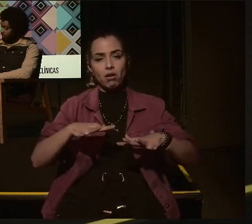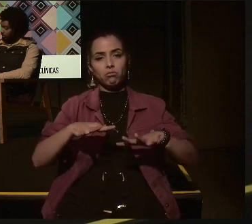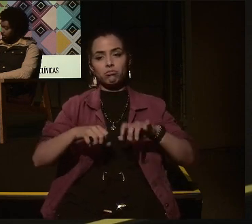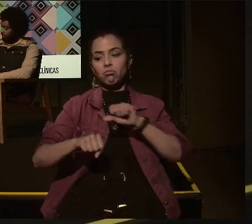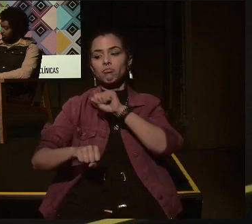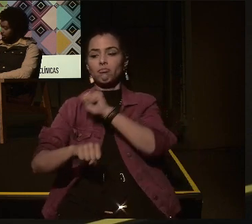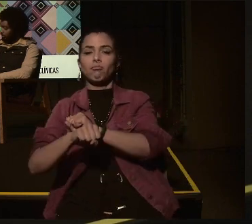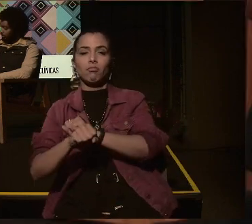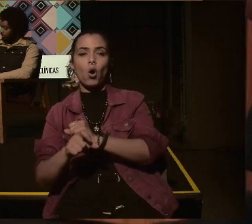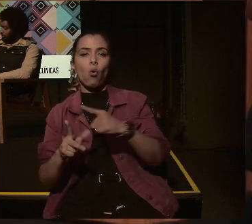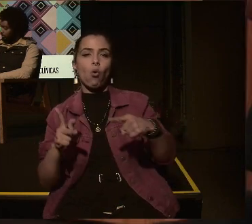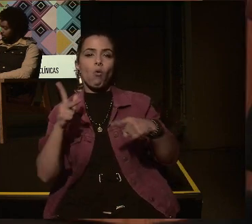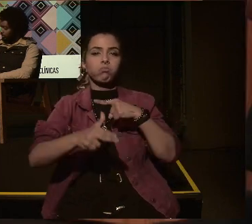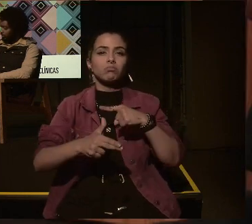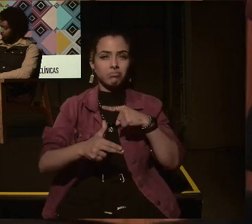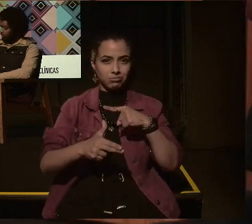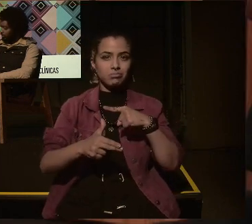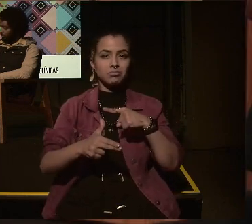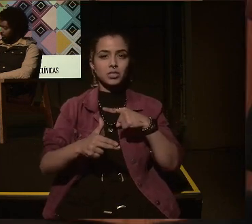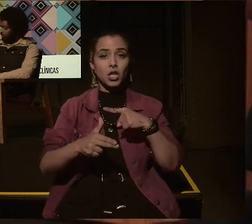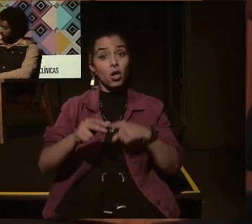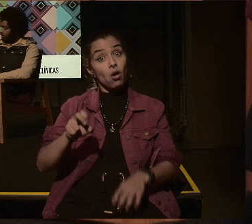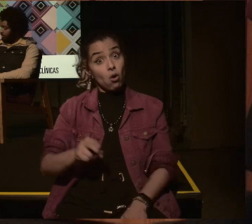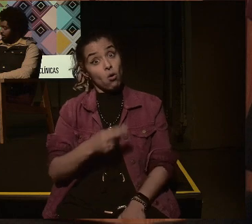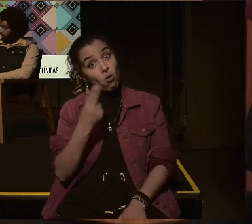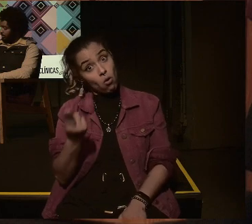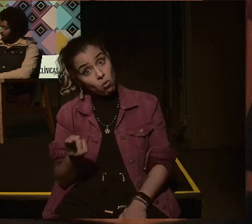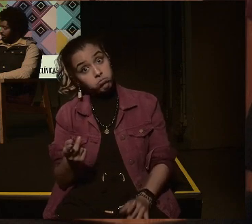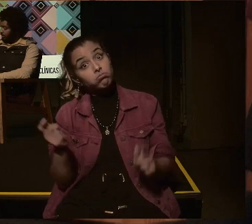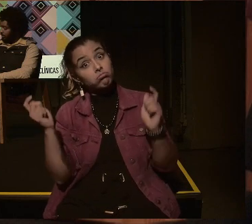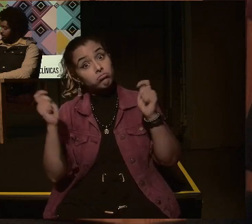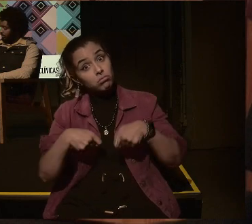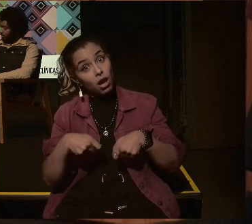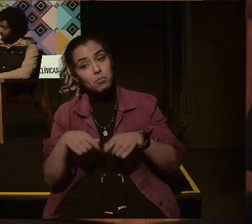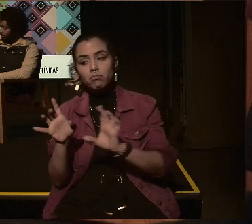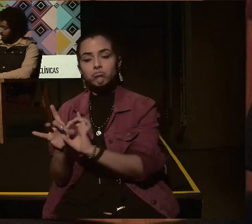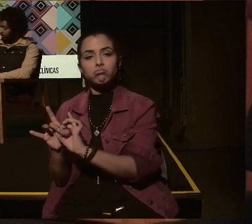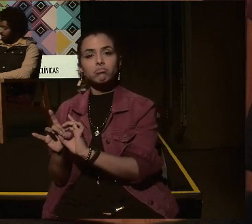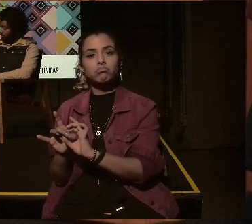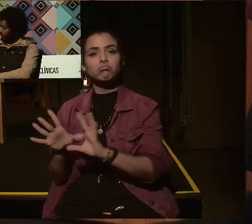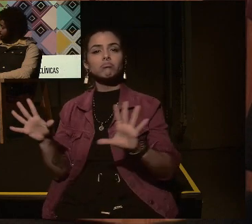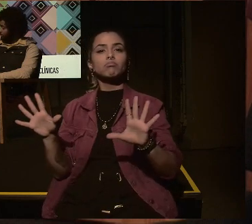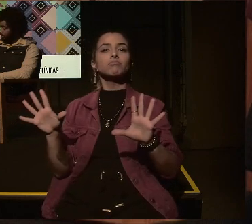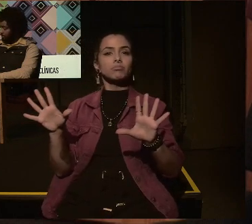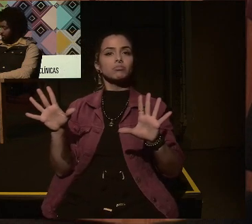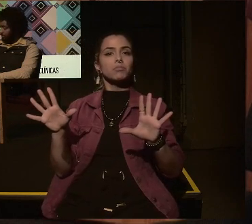servir para desenforcar, para alargar, para respirar, para